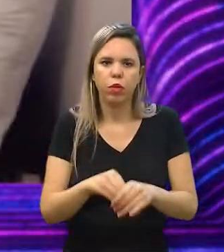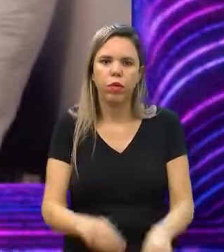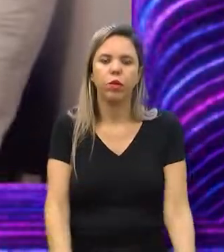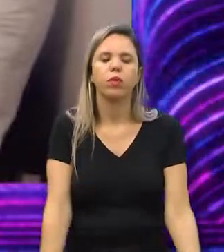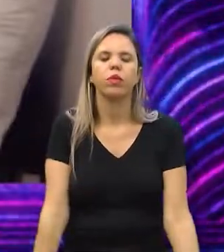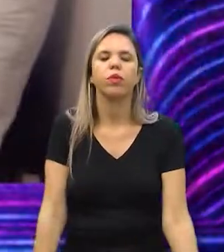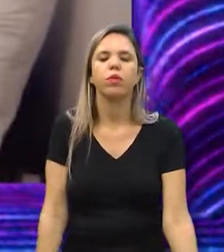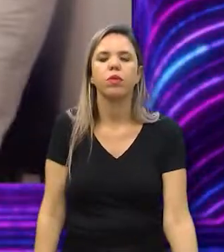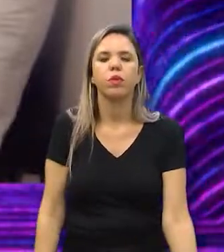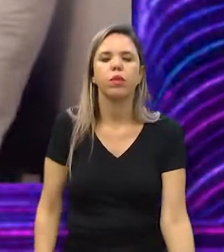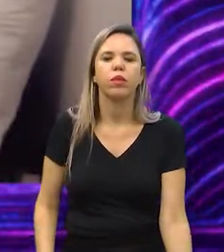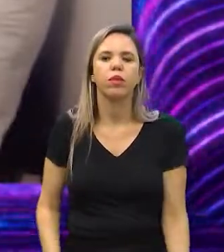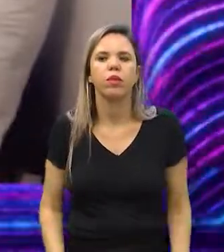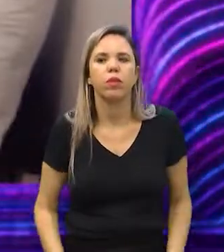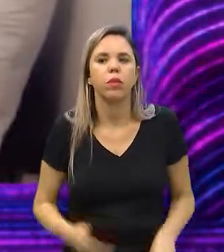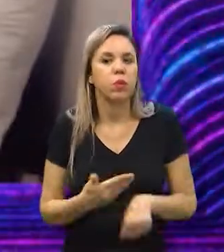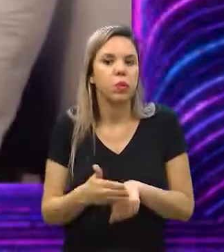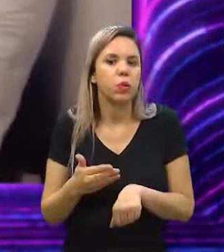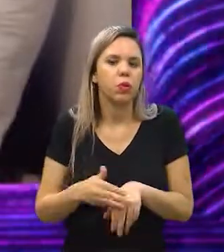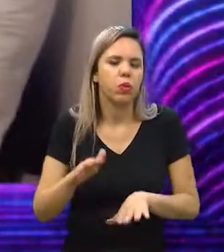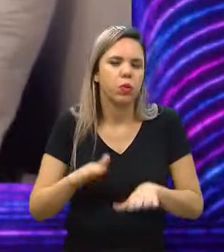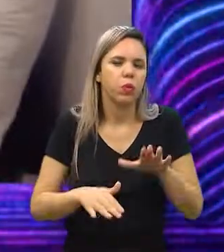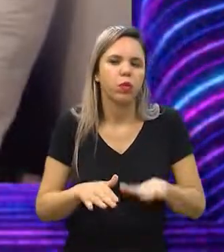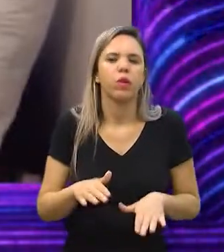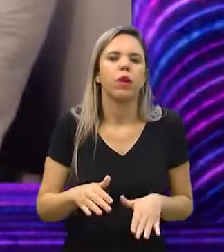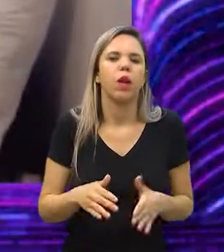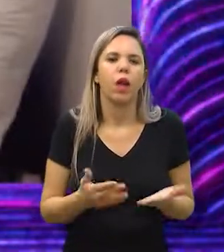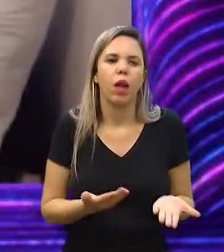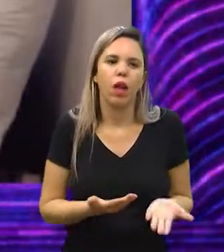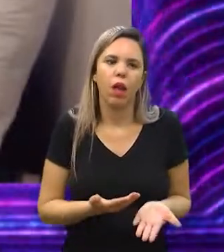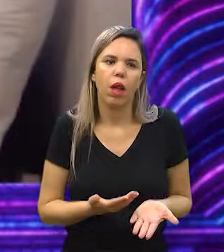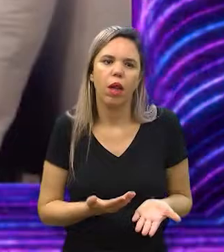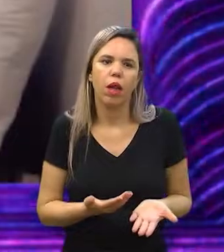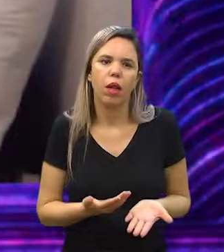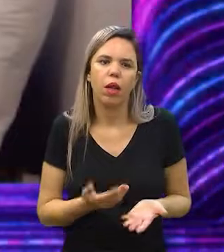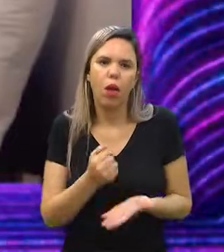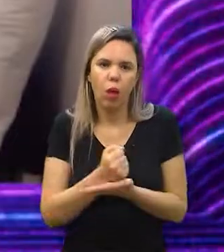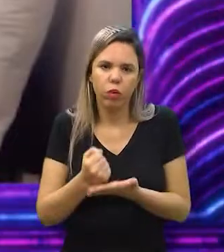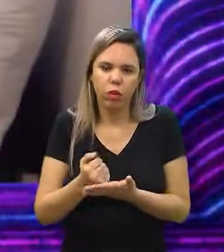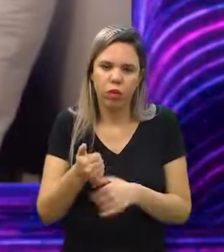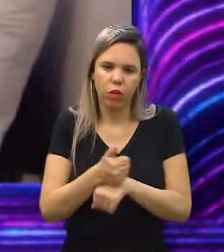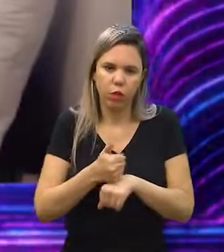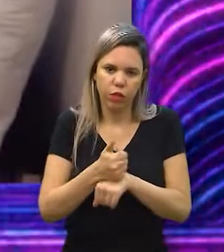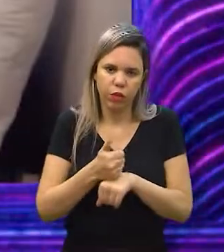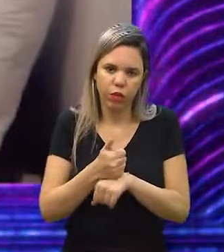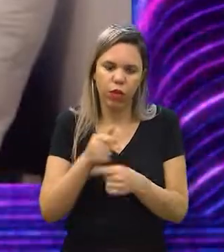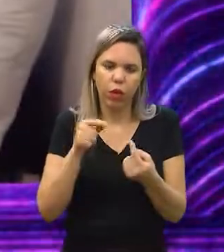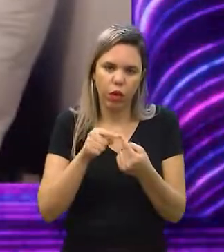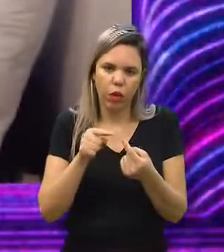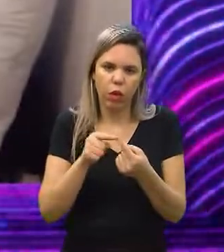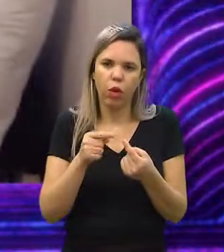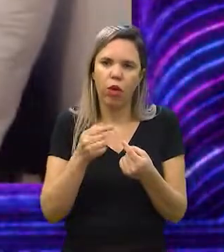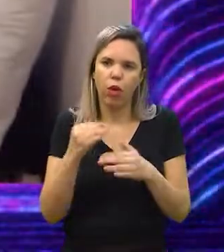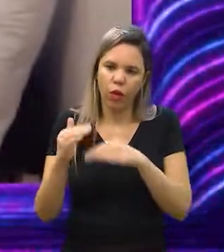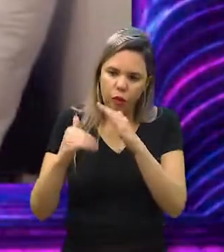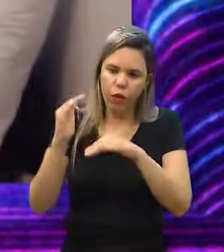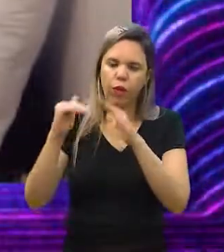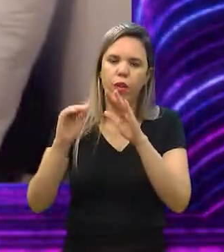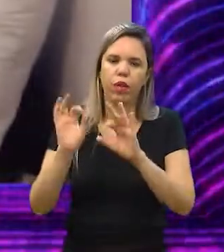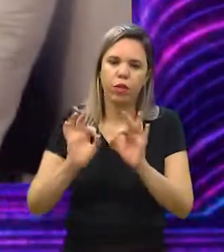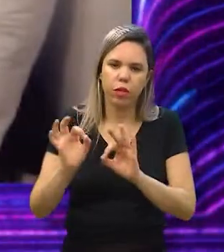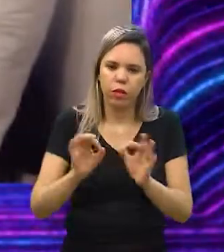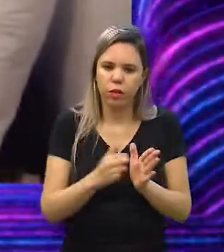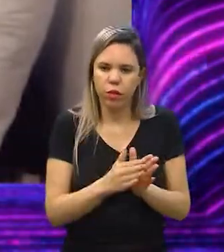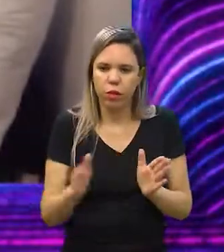que precisa ser escrita, tipo um ensaio. Então, o ghostwriter, ele é contratado de acordo com o brief e vai desenvolvendo.